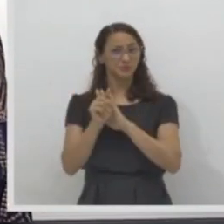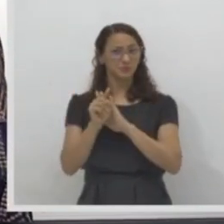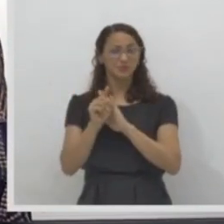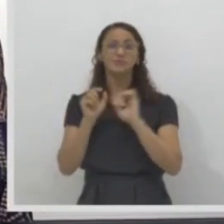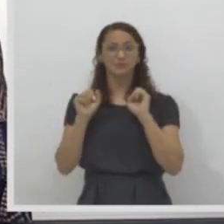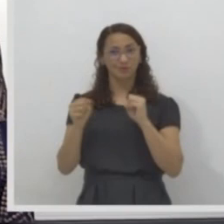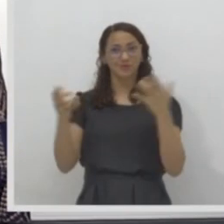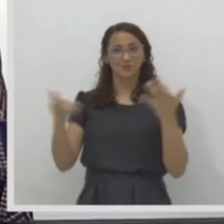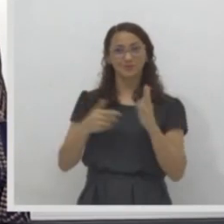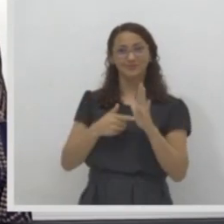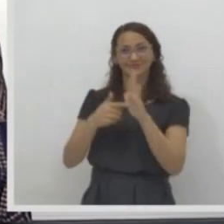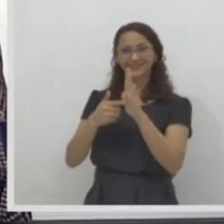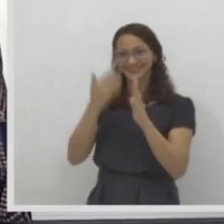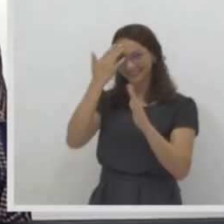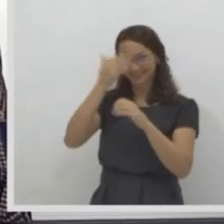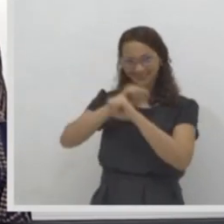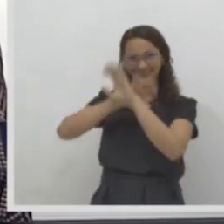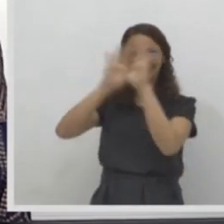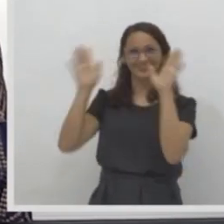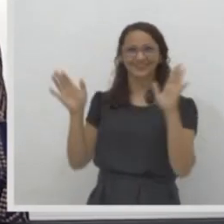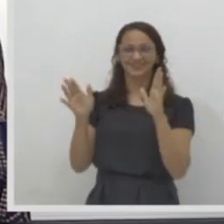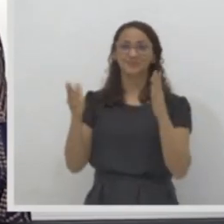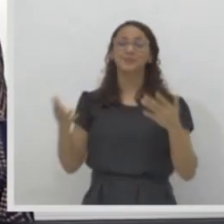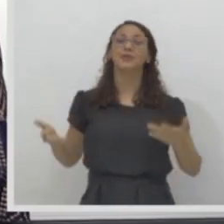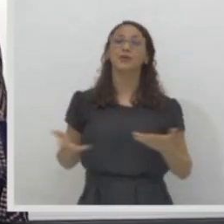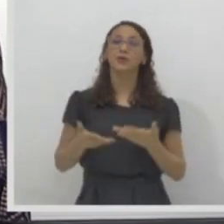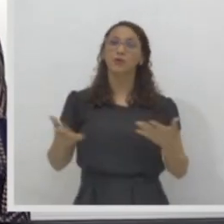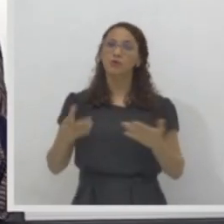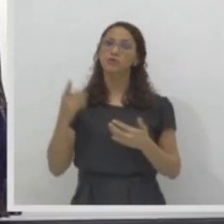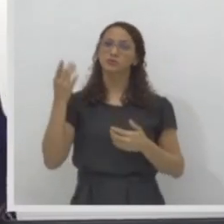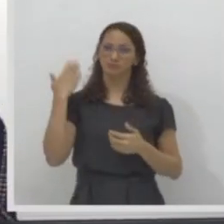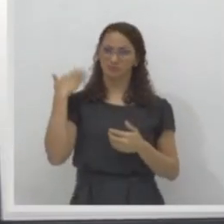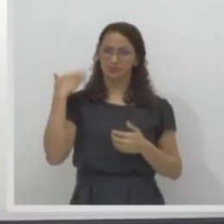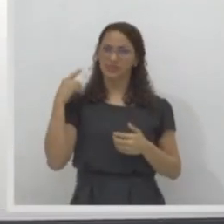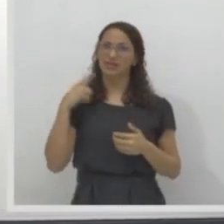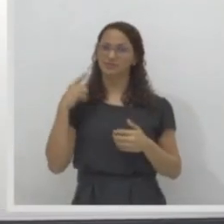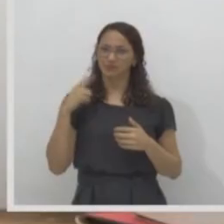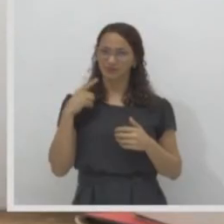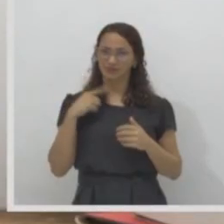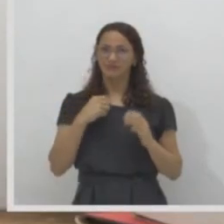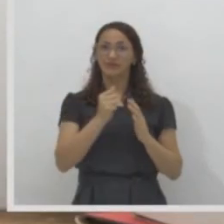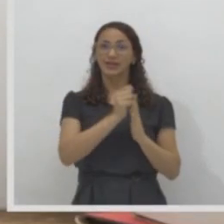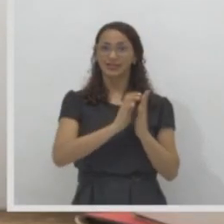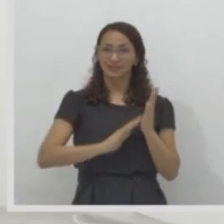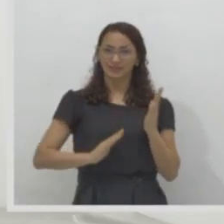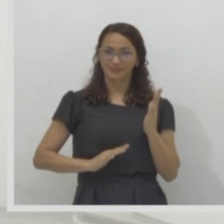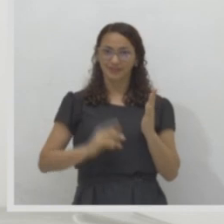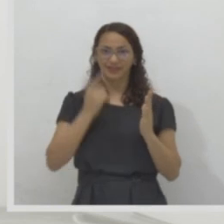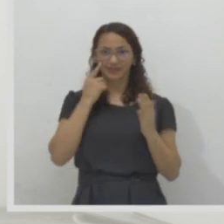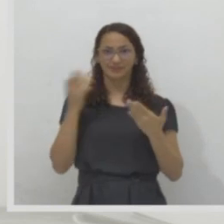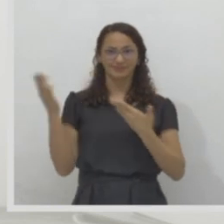logo, vamos ver um trabalho, uma atividade que foi mandada pra gente. Acompanhe aí.